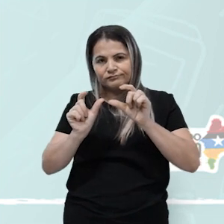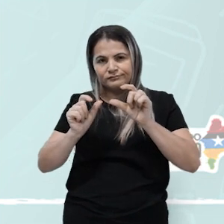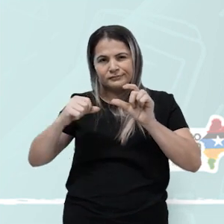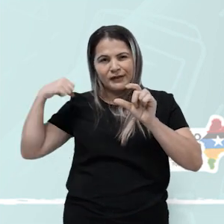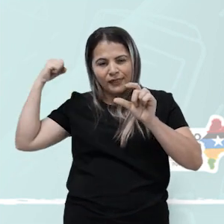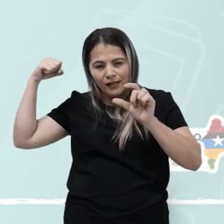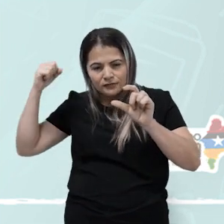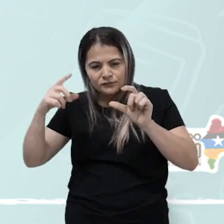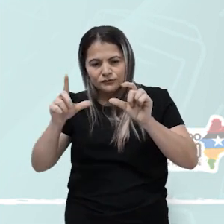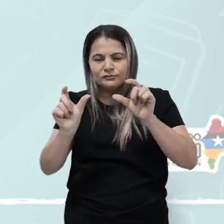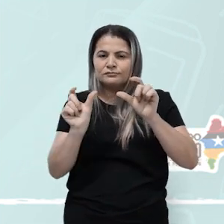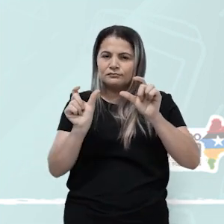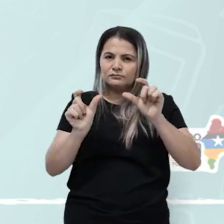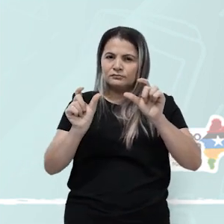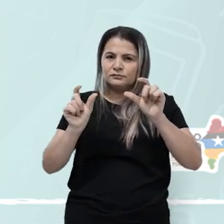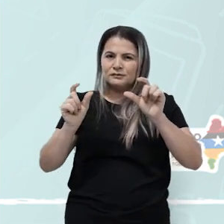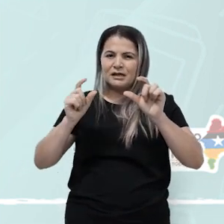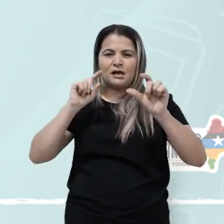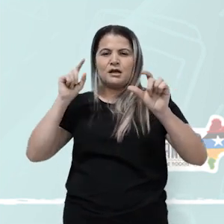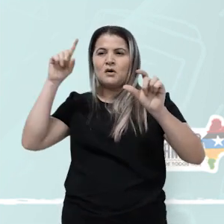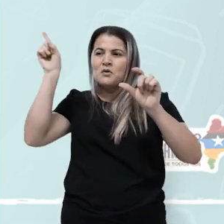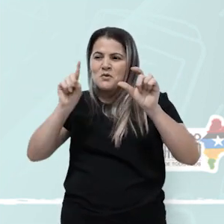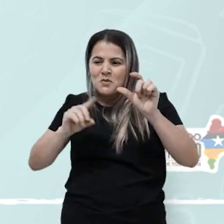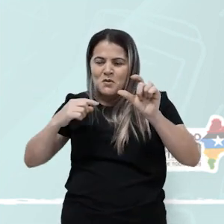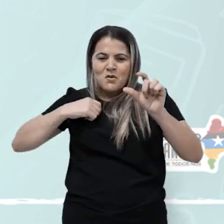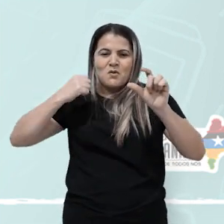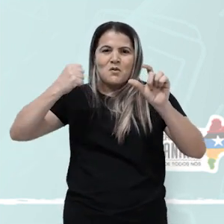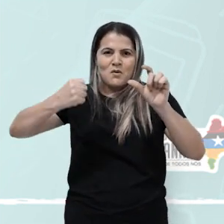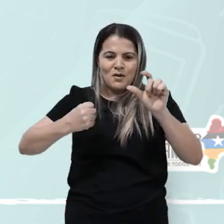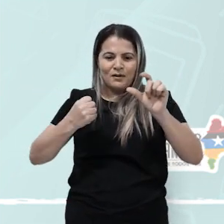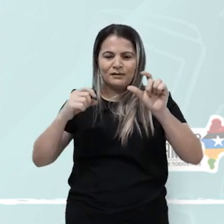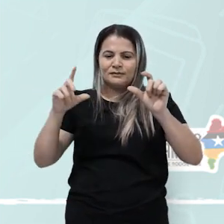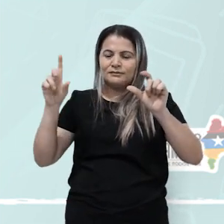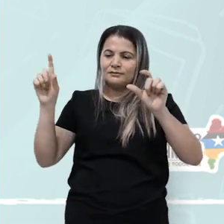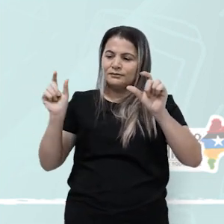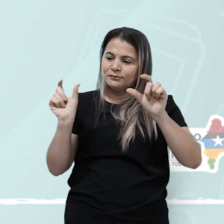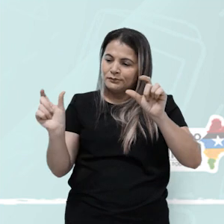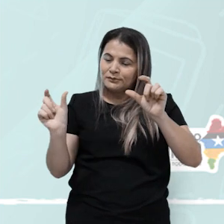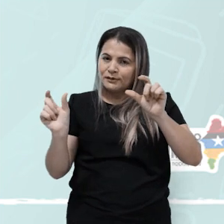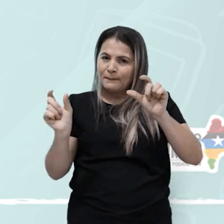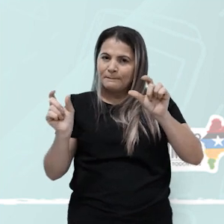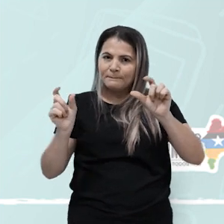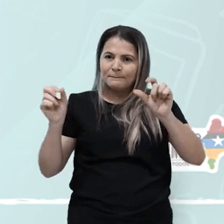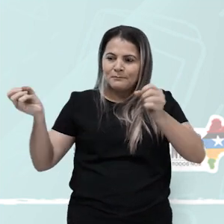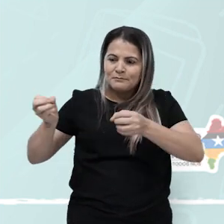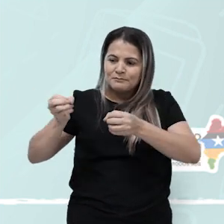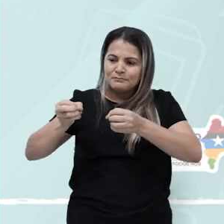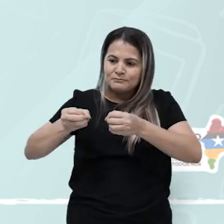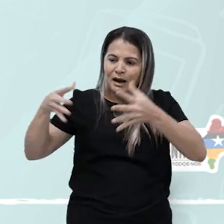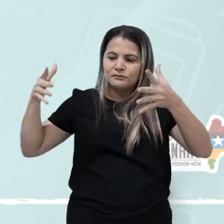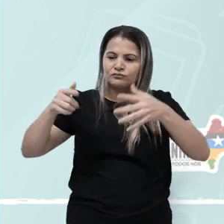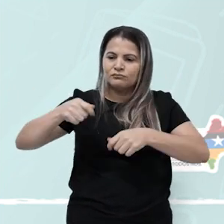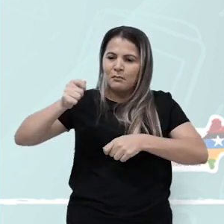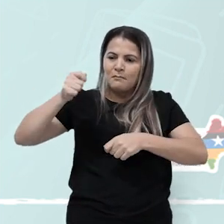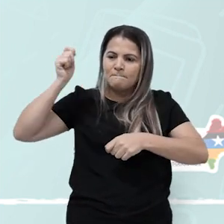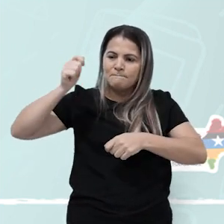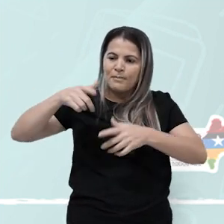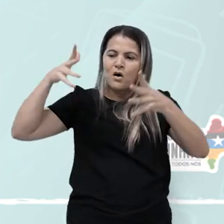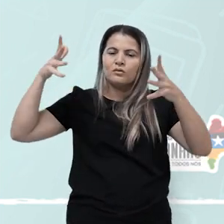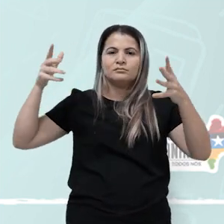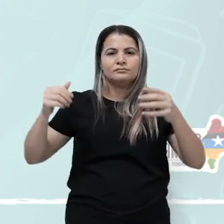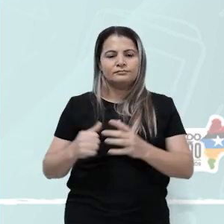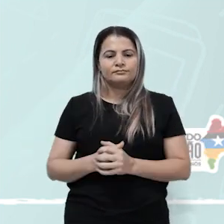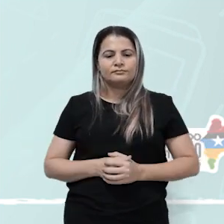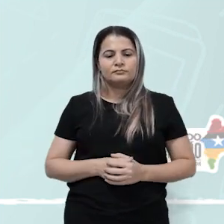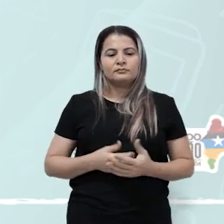Energetic, energético. Magical, mágico. Sufixo ein, tá? Dando ideia